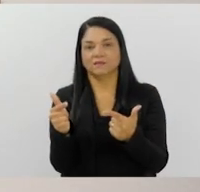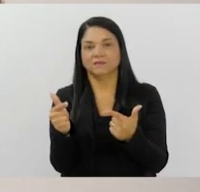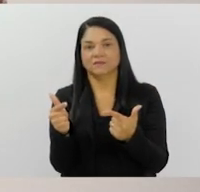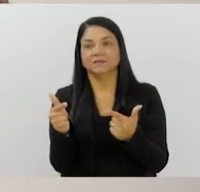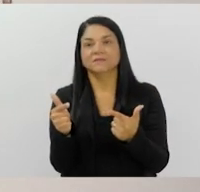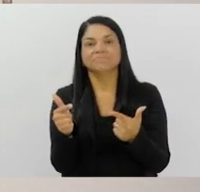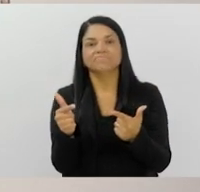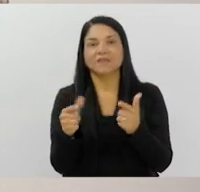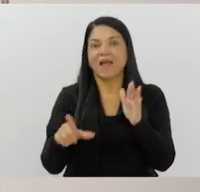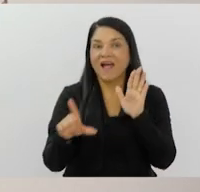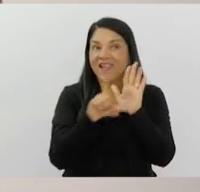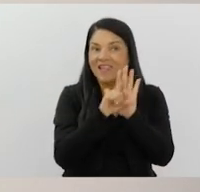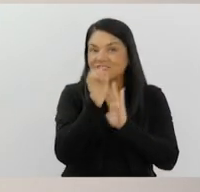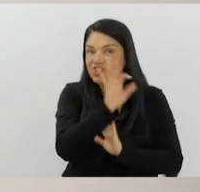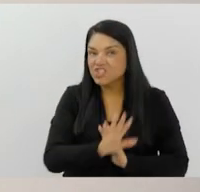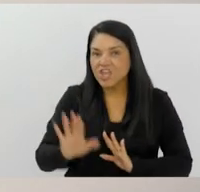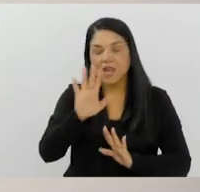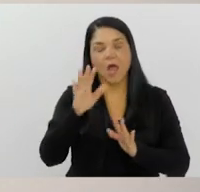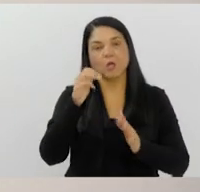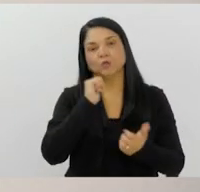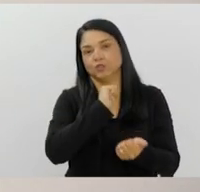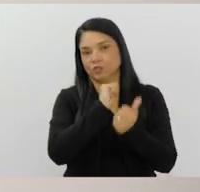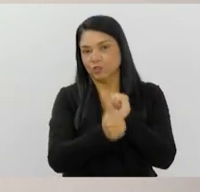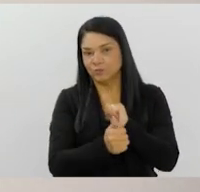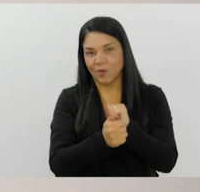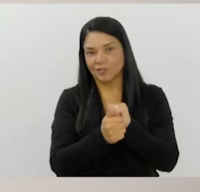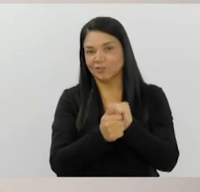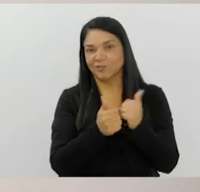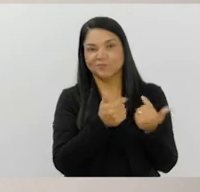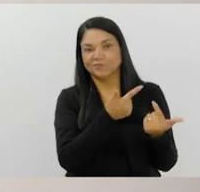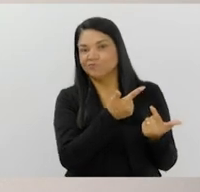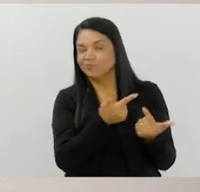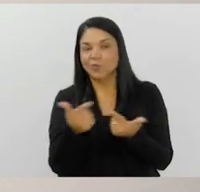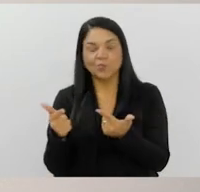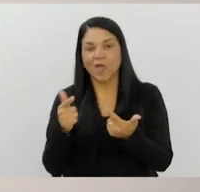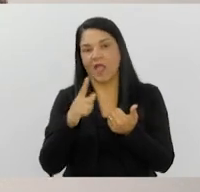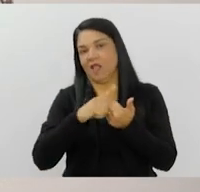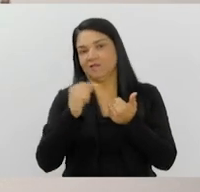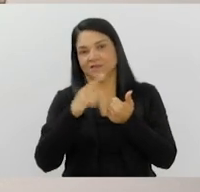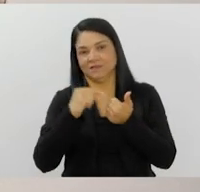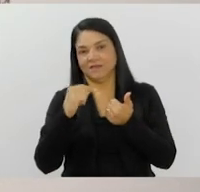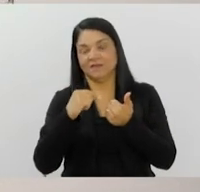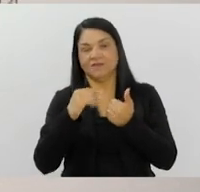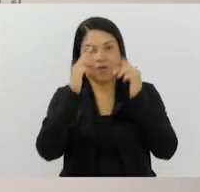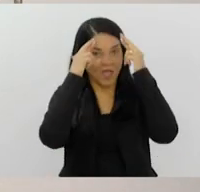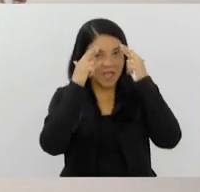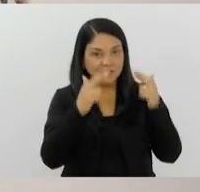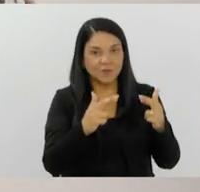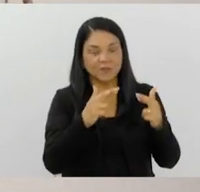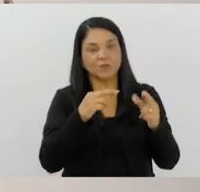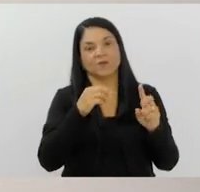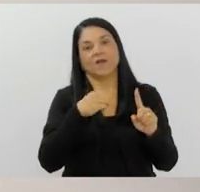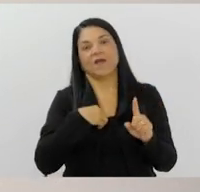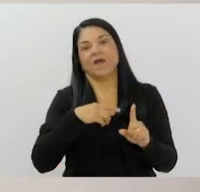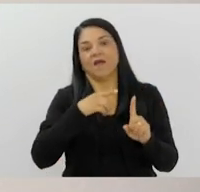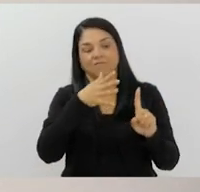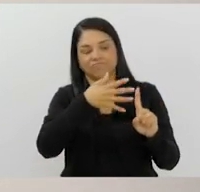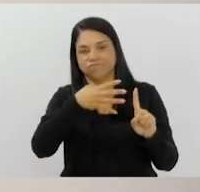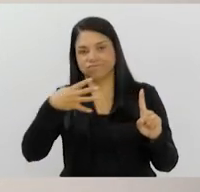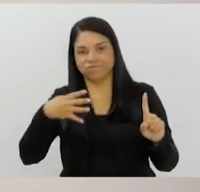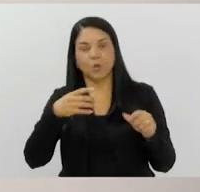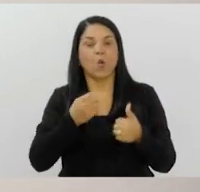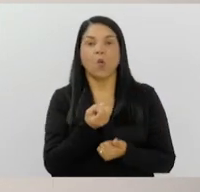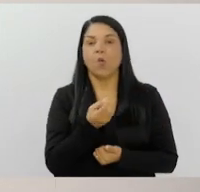na na lei geral do esporte uma citação e e respeito a lgpd muito menos ao eca